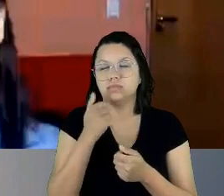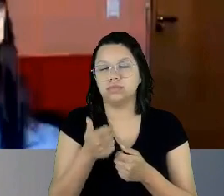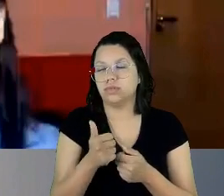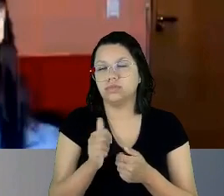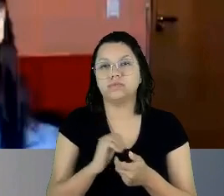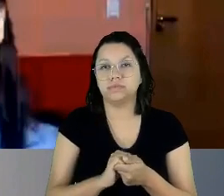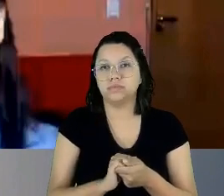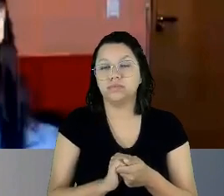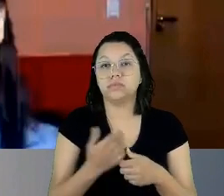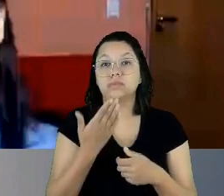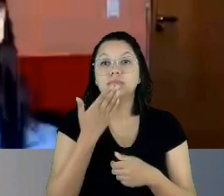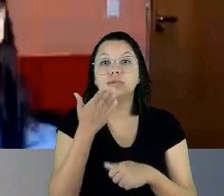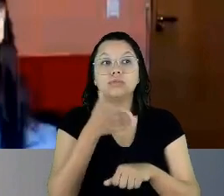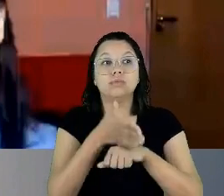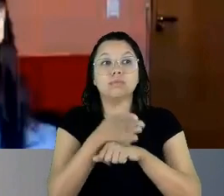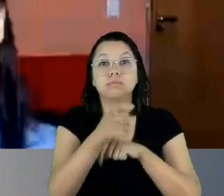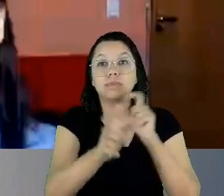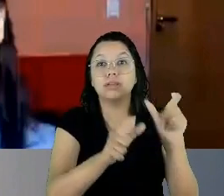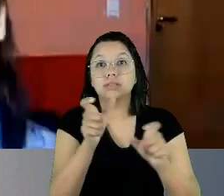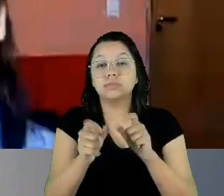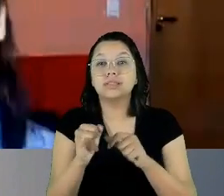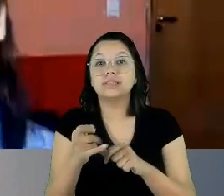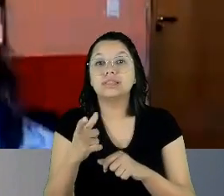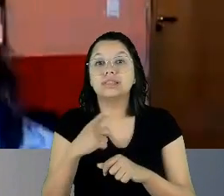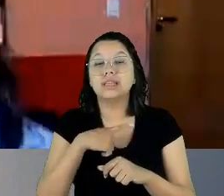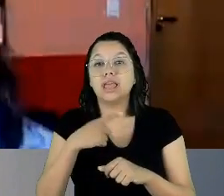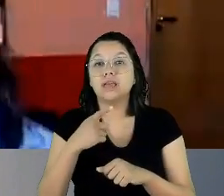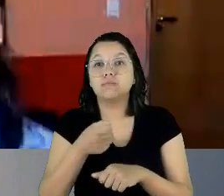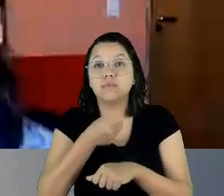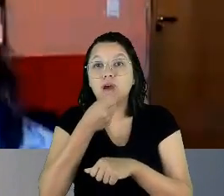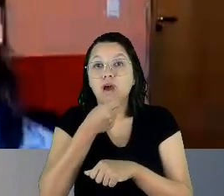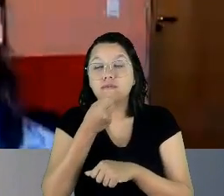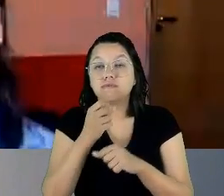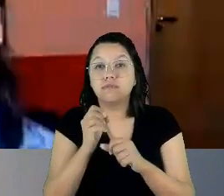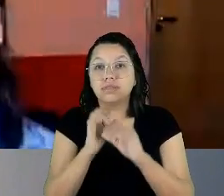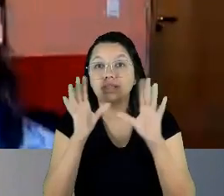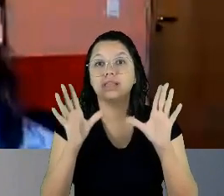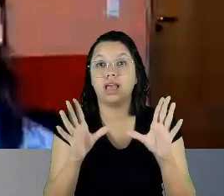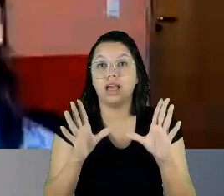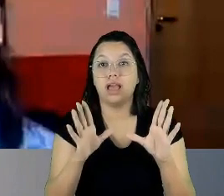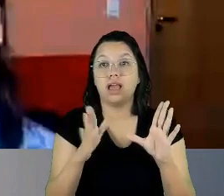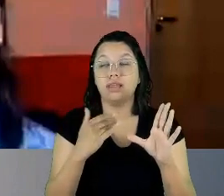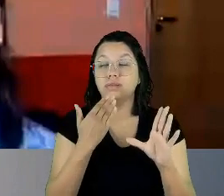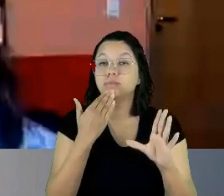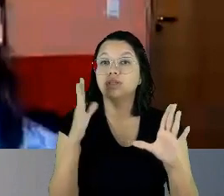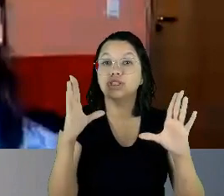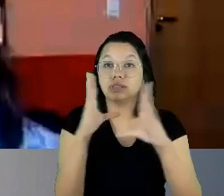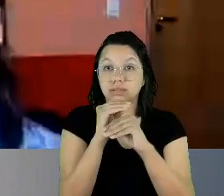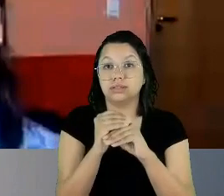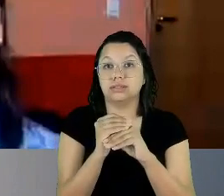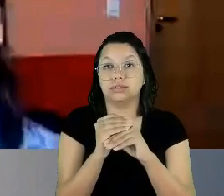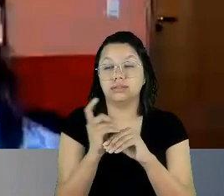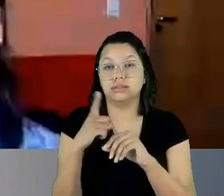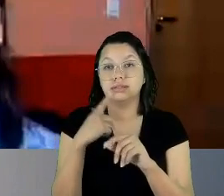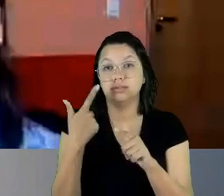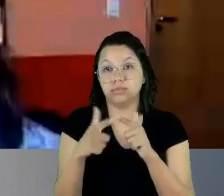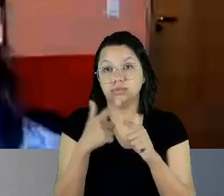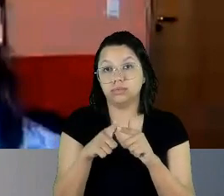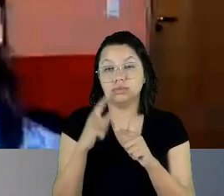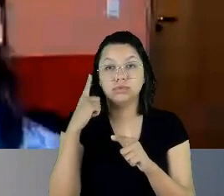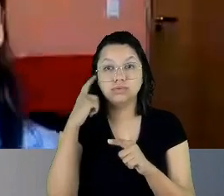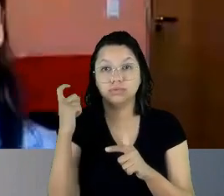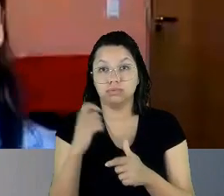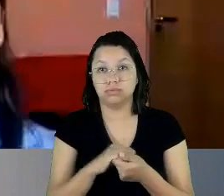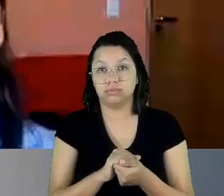para os participantes, por favor, se alguém tiver com o microfone ligado, se puder desligar, porque dá uma interferência no som, agradeço.